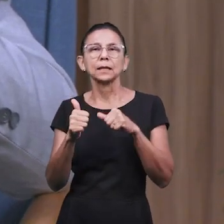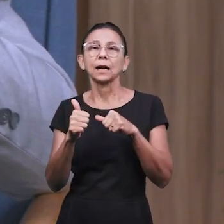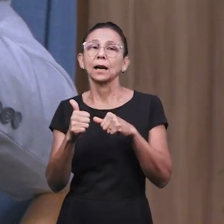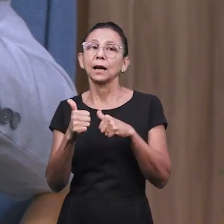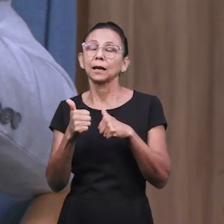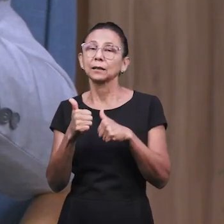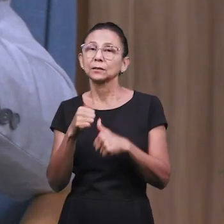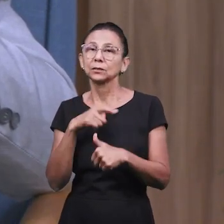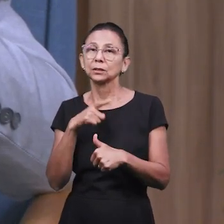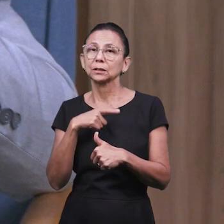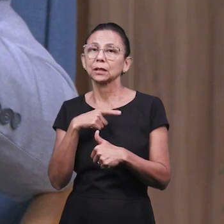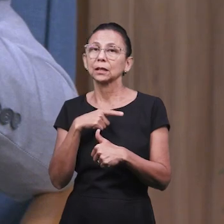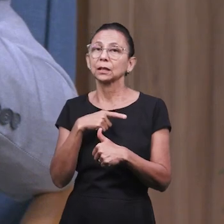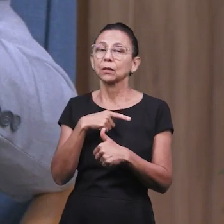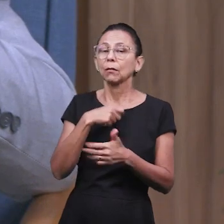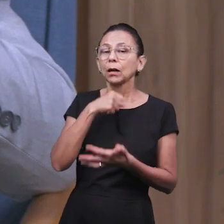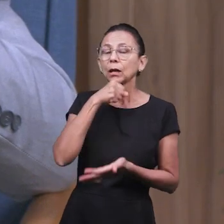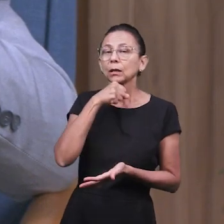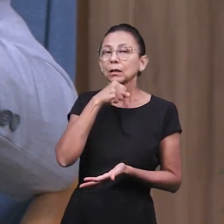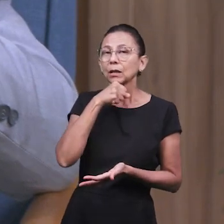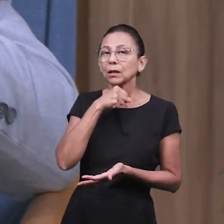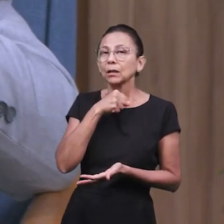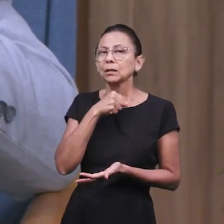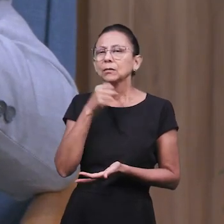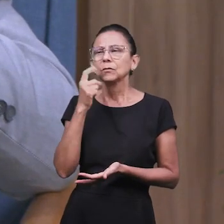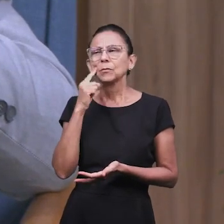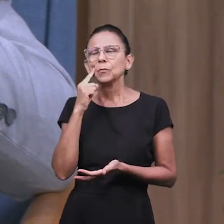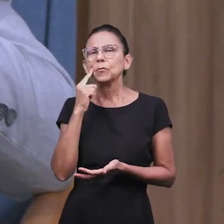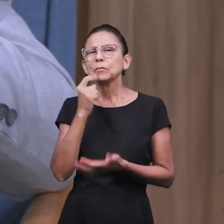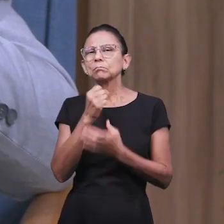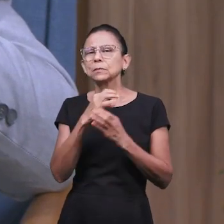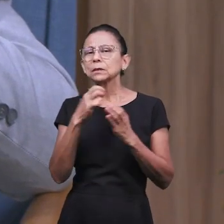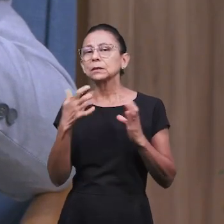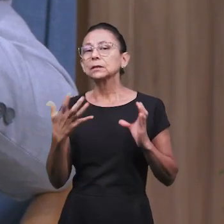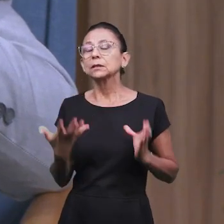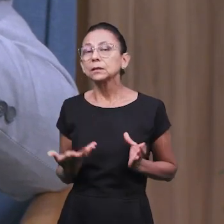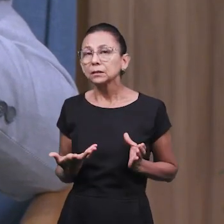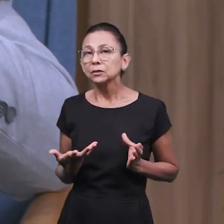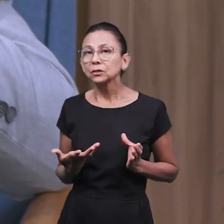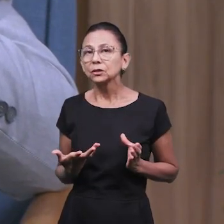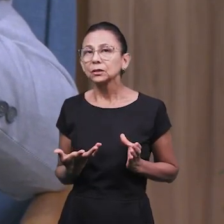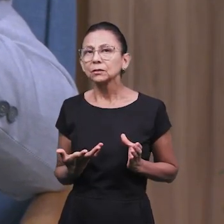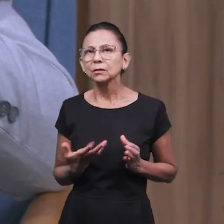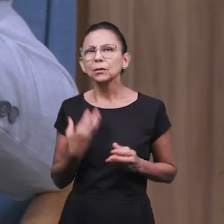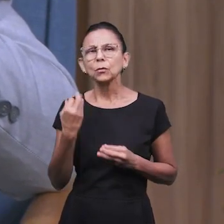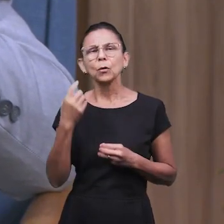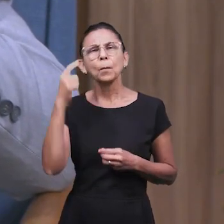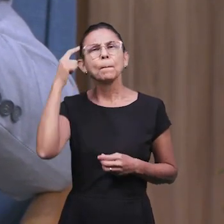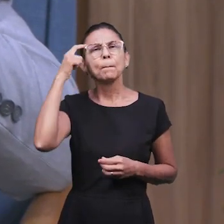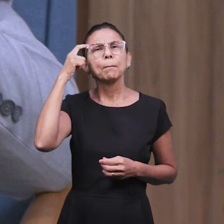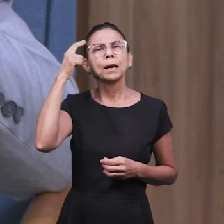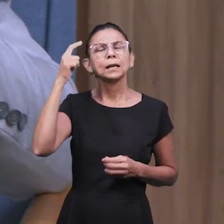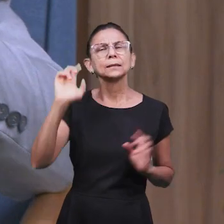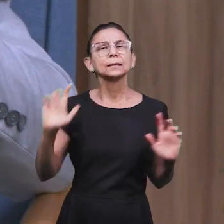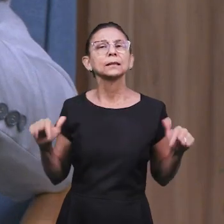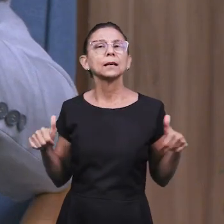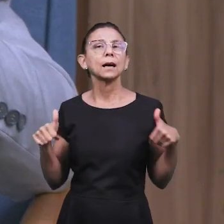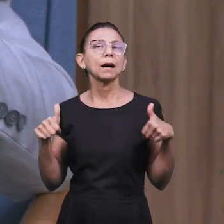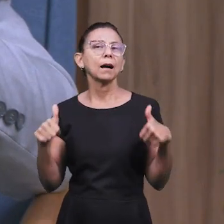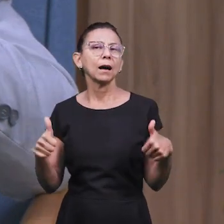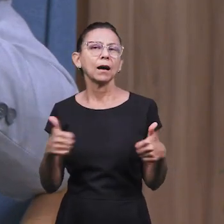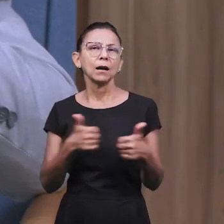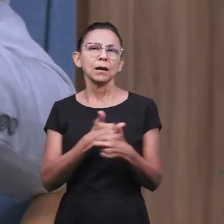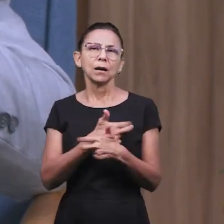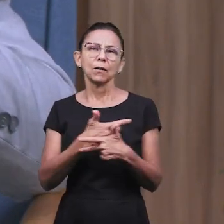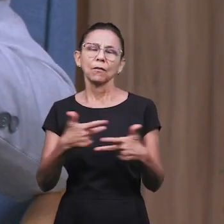em seu dia a dia exige a nossa atenção a alguns aspectos. Dentre eles, precisamos saber como eles pensam